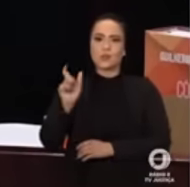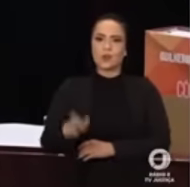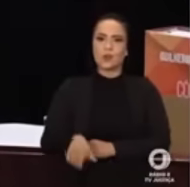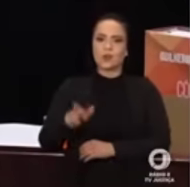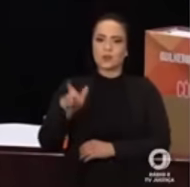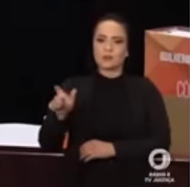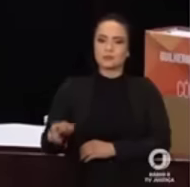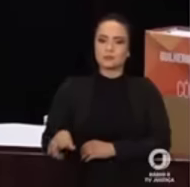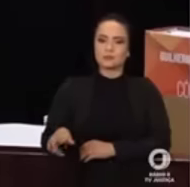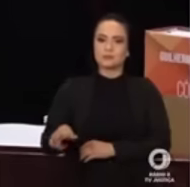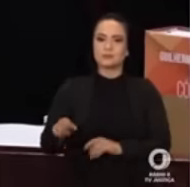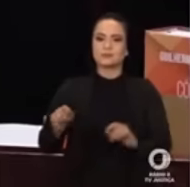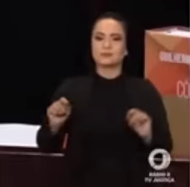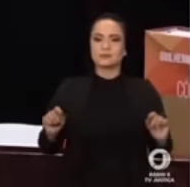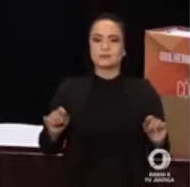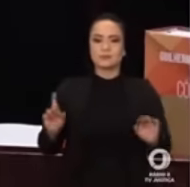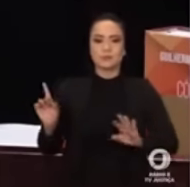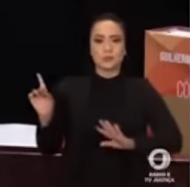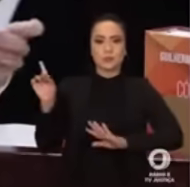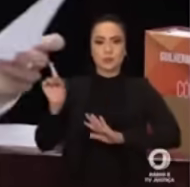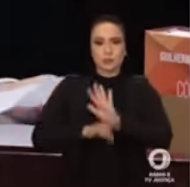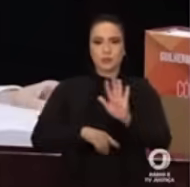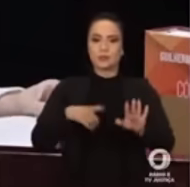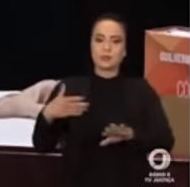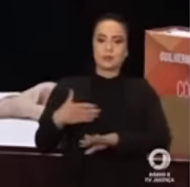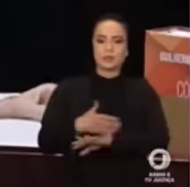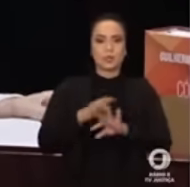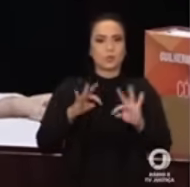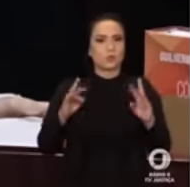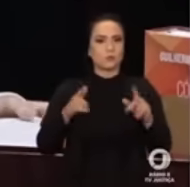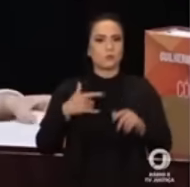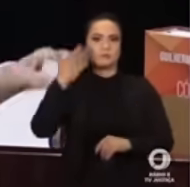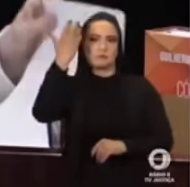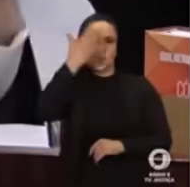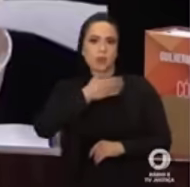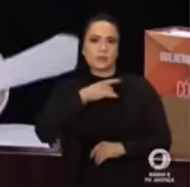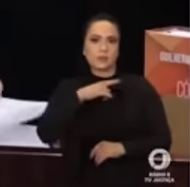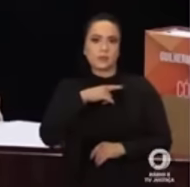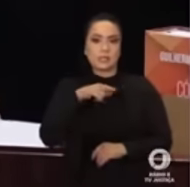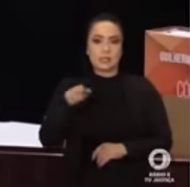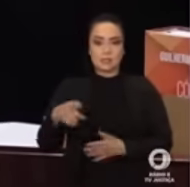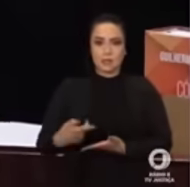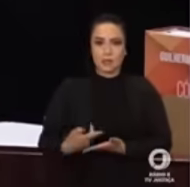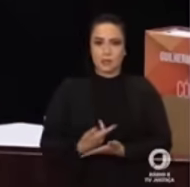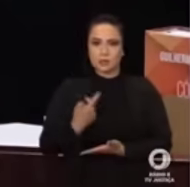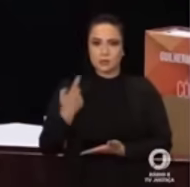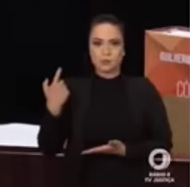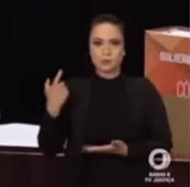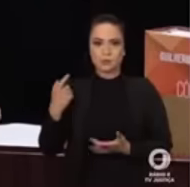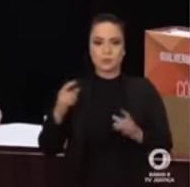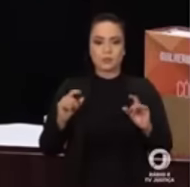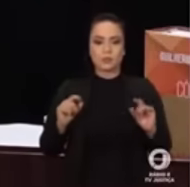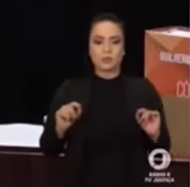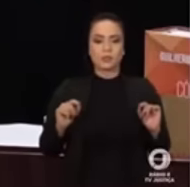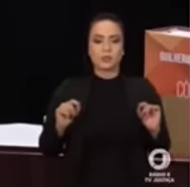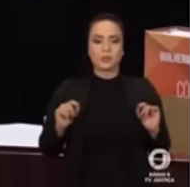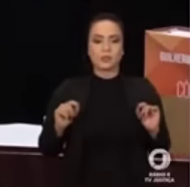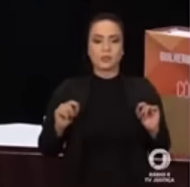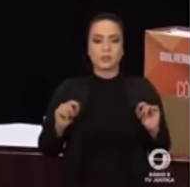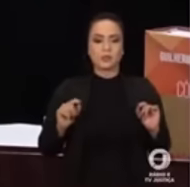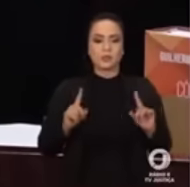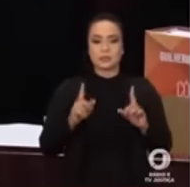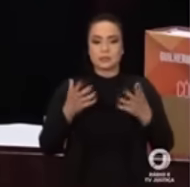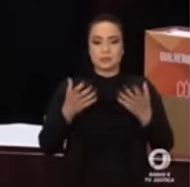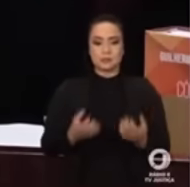advogados o direito a ter acesso a tudo que está nos autos. E, neste caso, o indeferimento